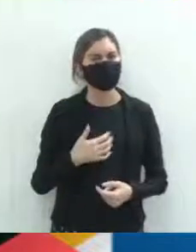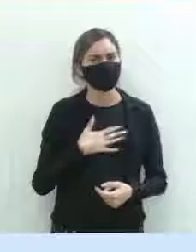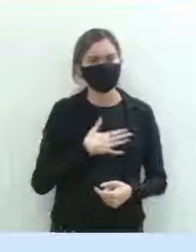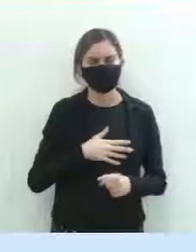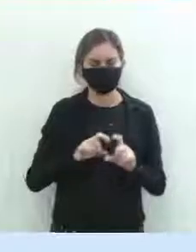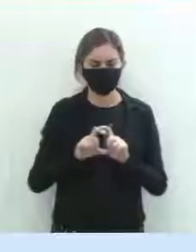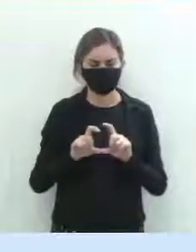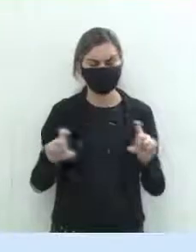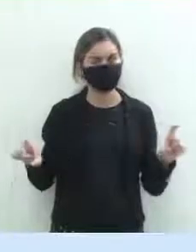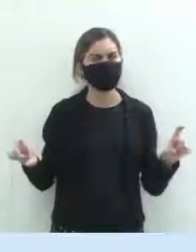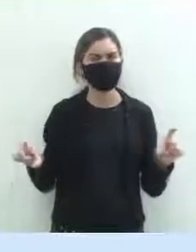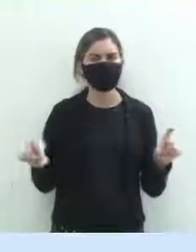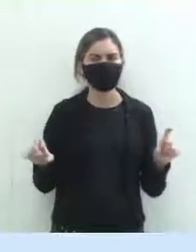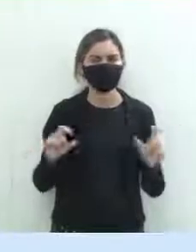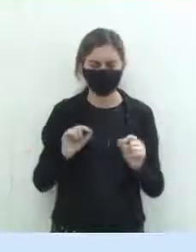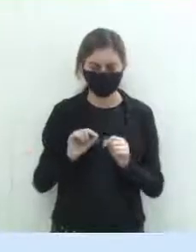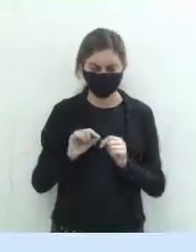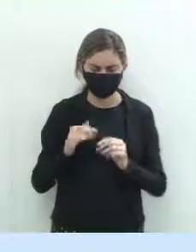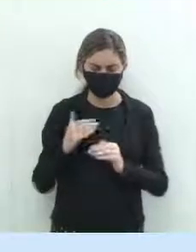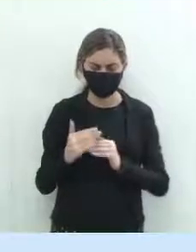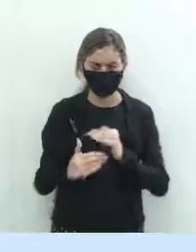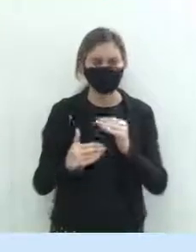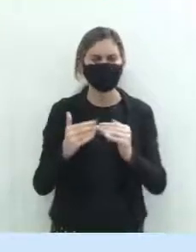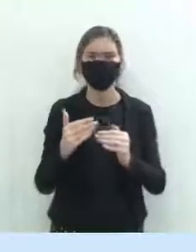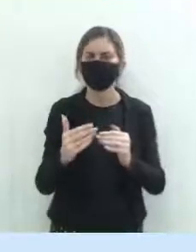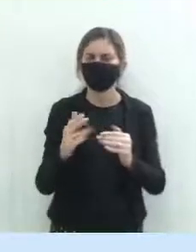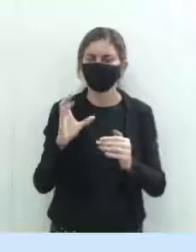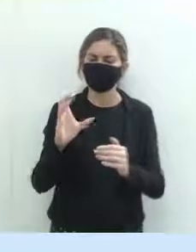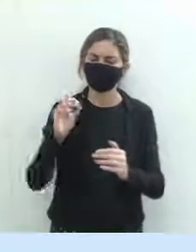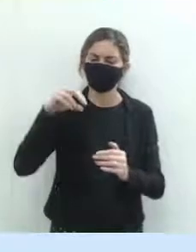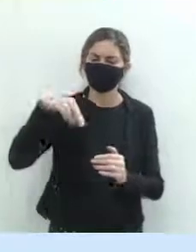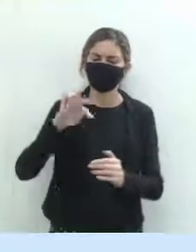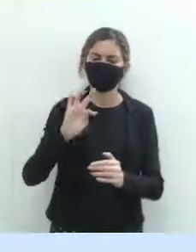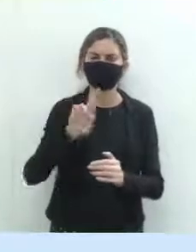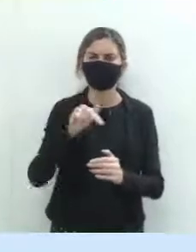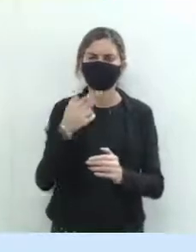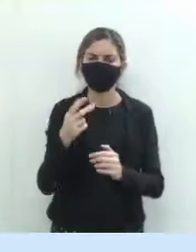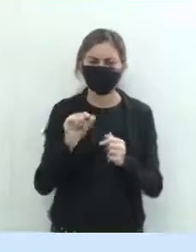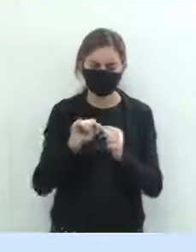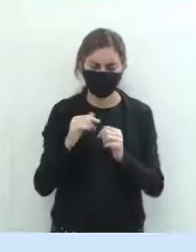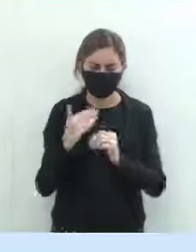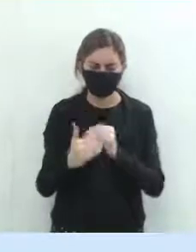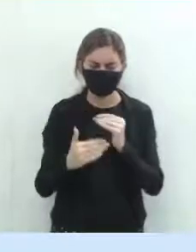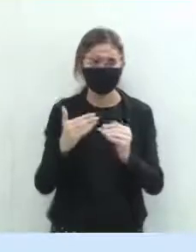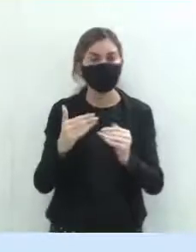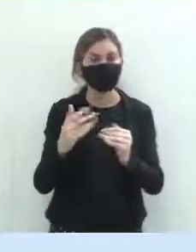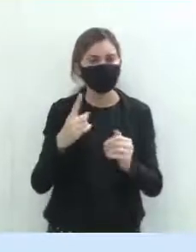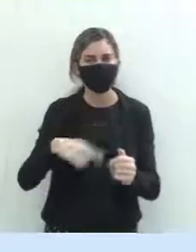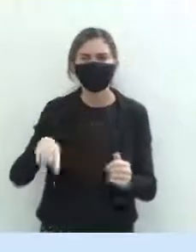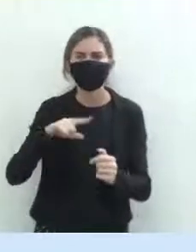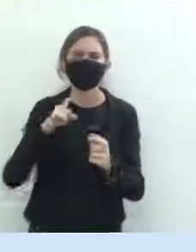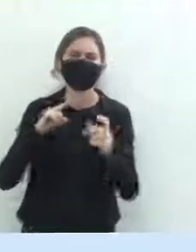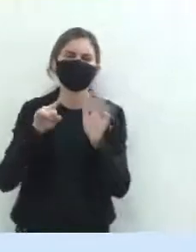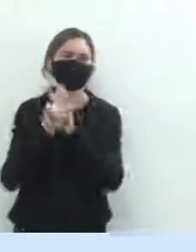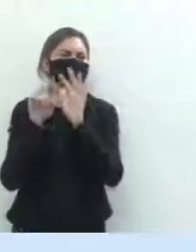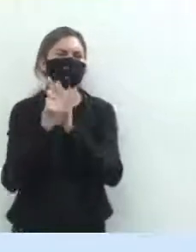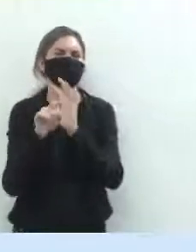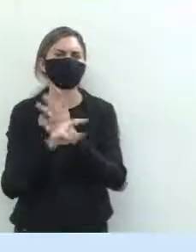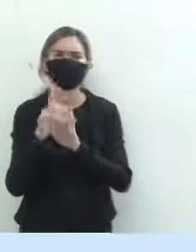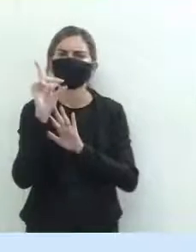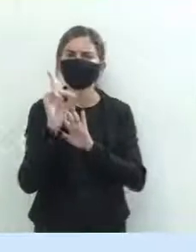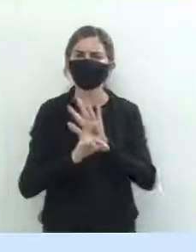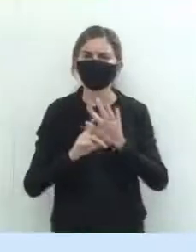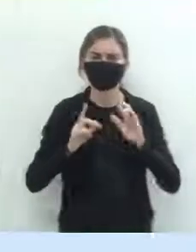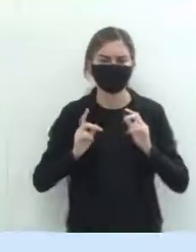frase quando fala de construção, né? De construção. Muitas vezes nós questionamos os